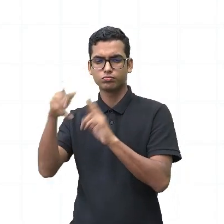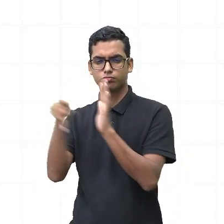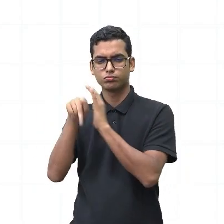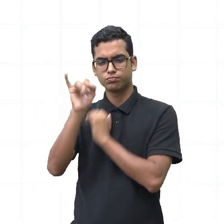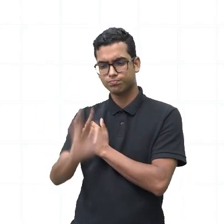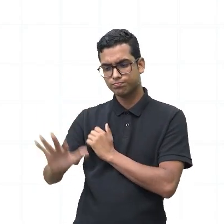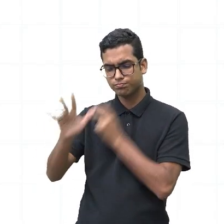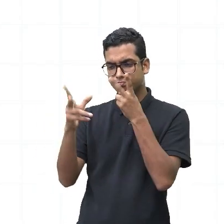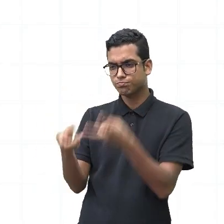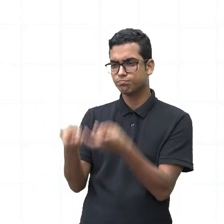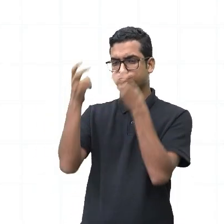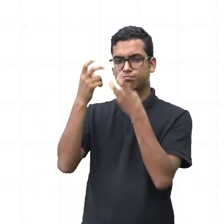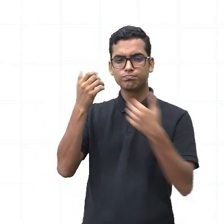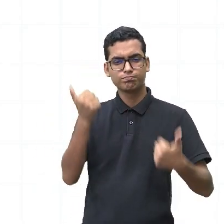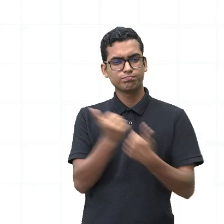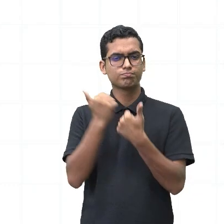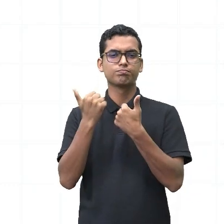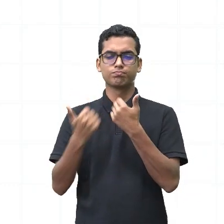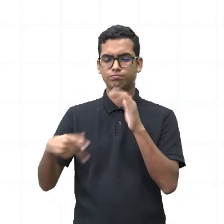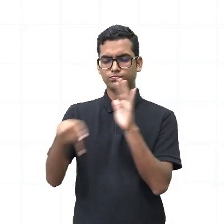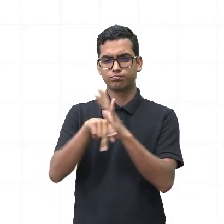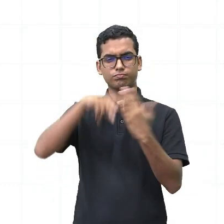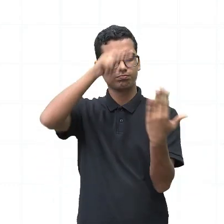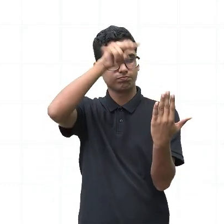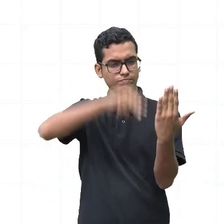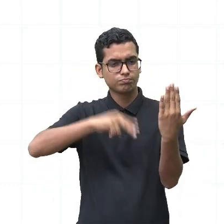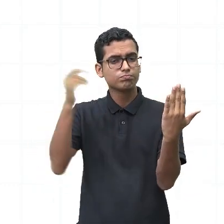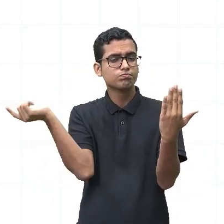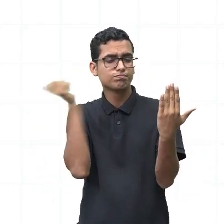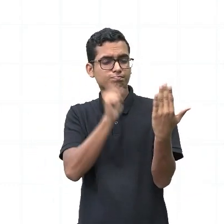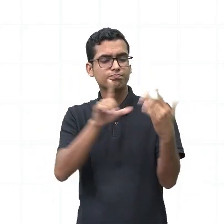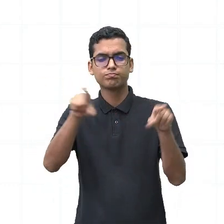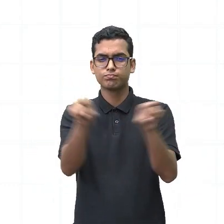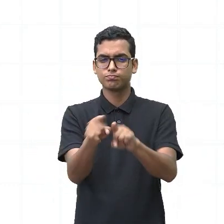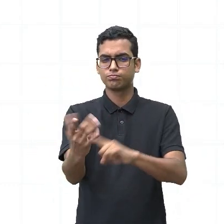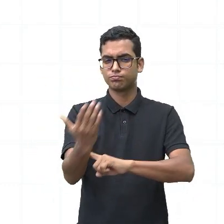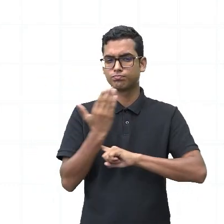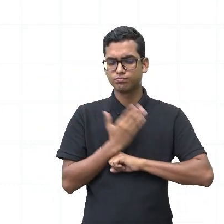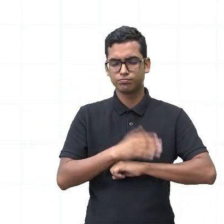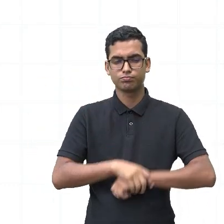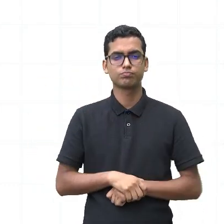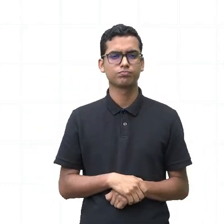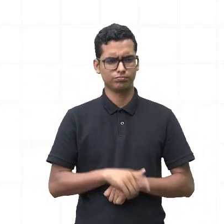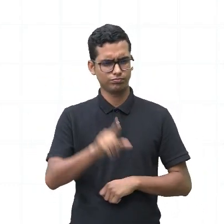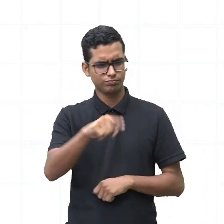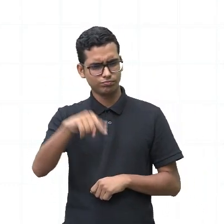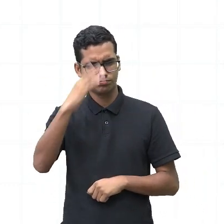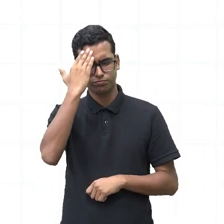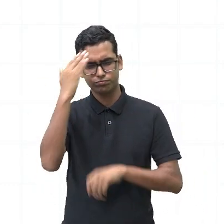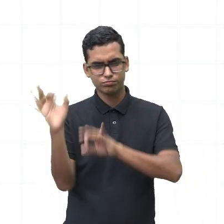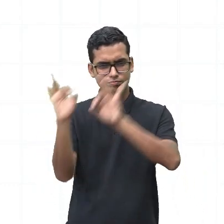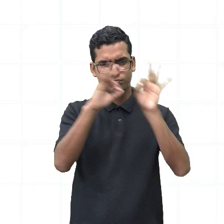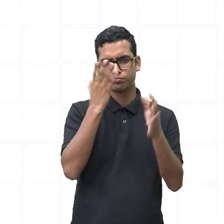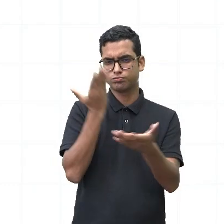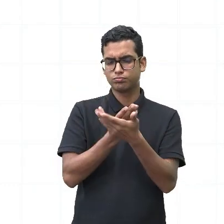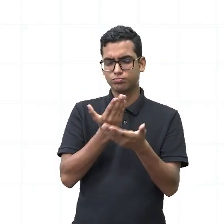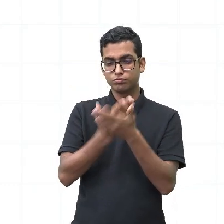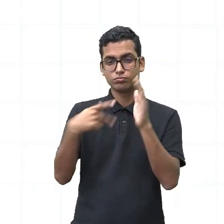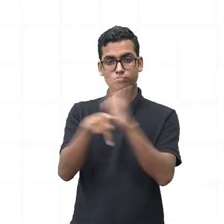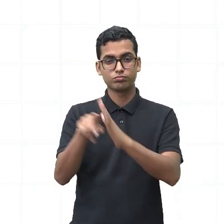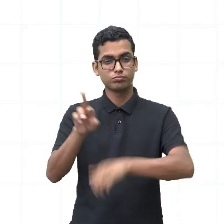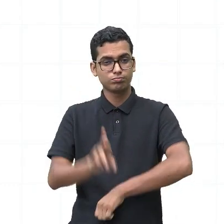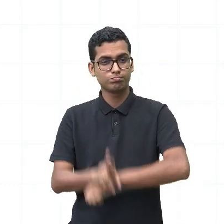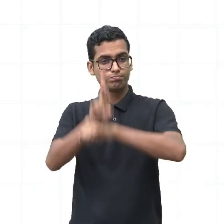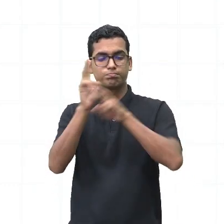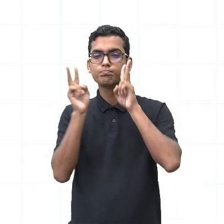auxílio bastante útil à leitura. Então, viram a definição aí, que são recursos visuais. É tudo que vai